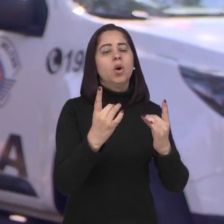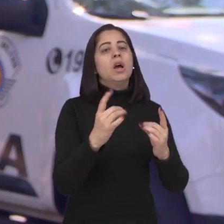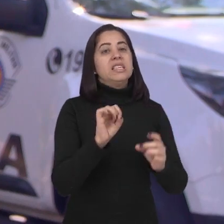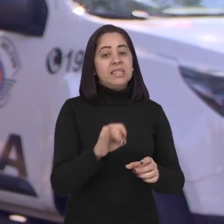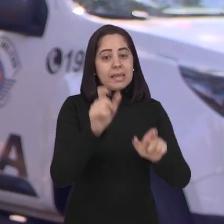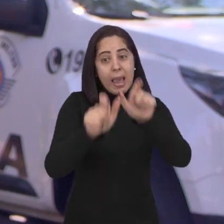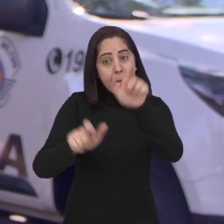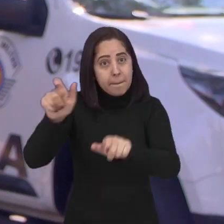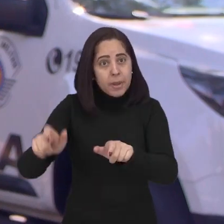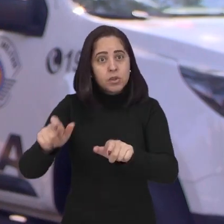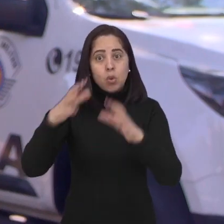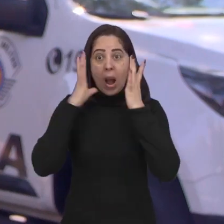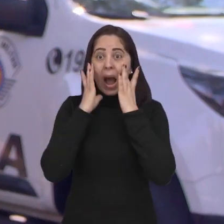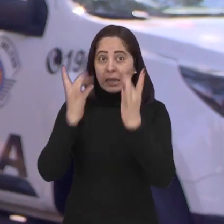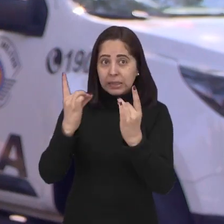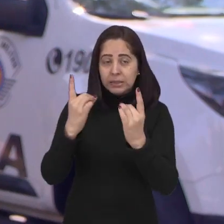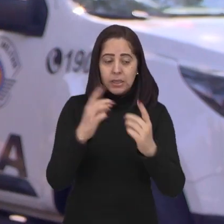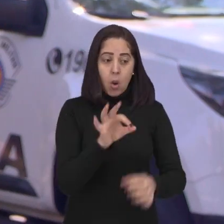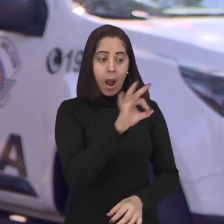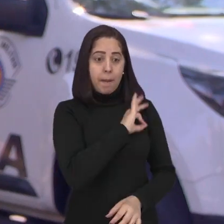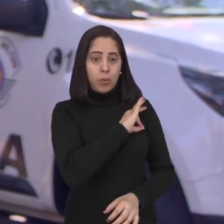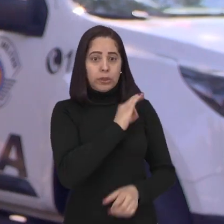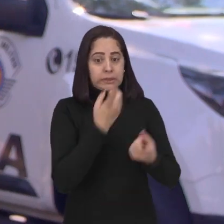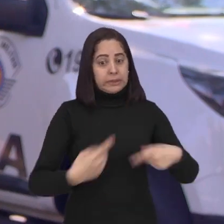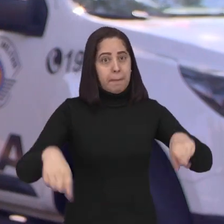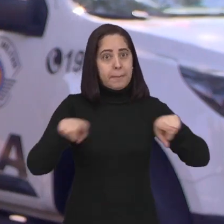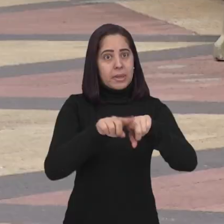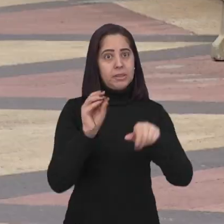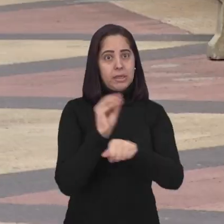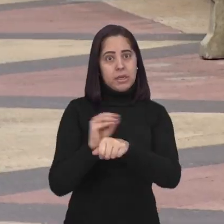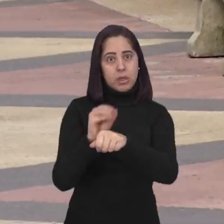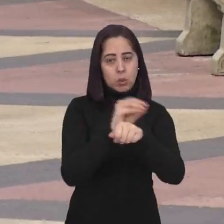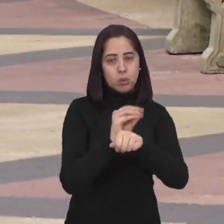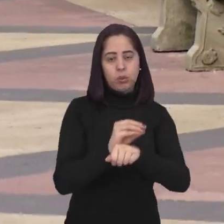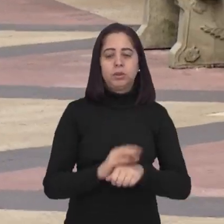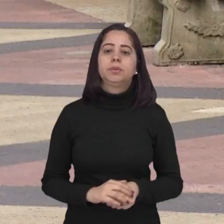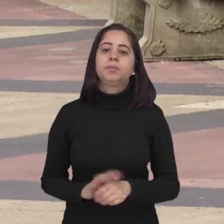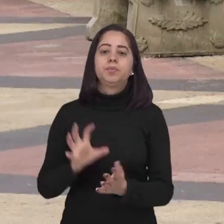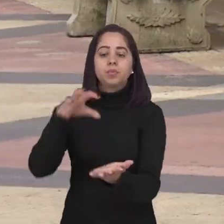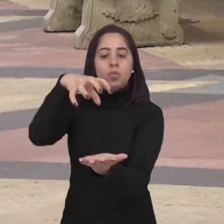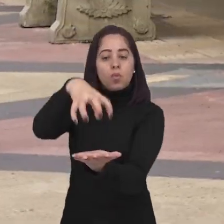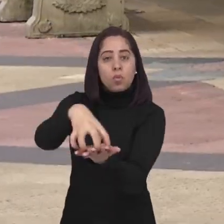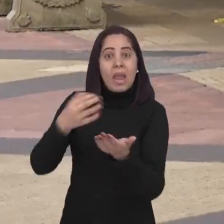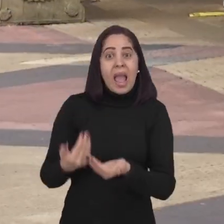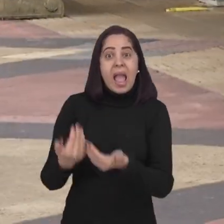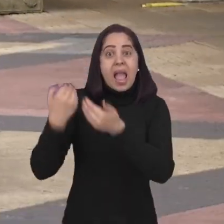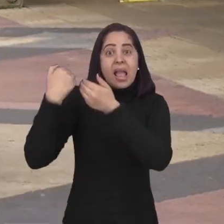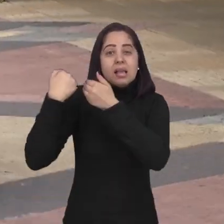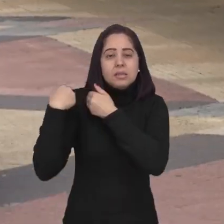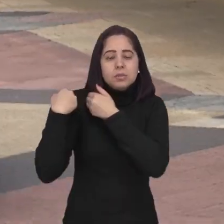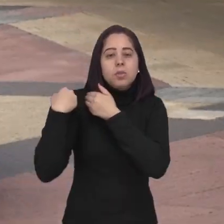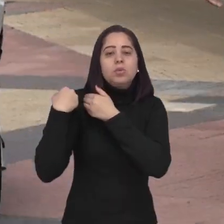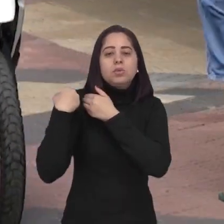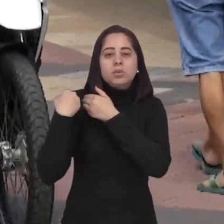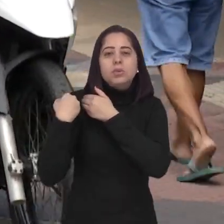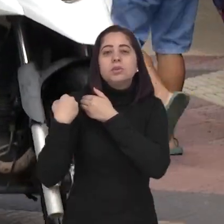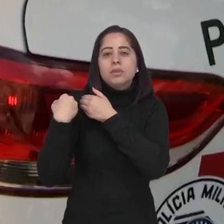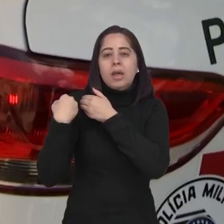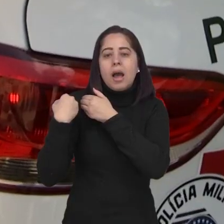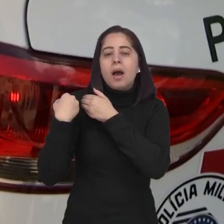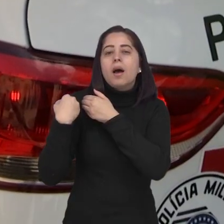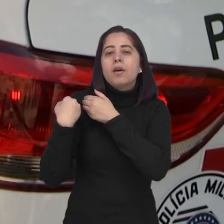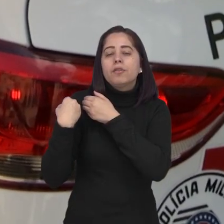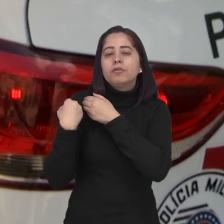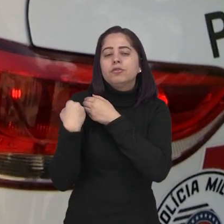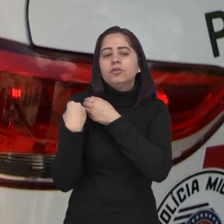certeza consegue tornar um ambiente melhor e fazer a segurança pública de maneira mais eficiente. O batalhão também é responsável por criar as ações